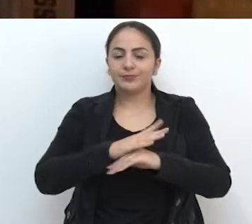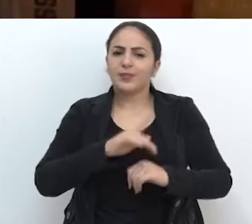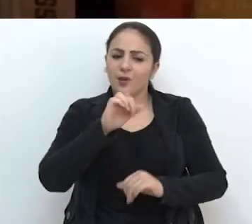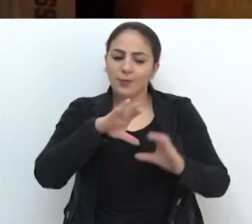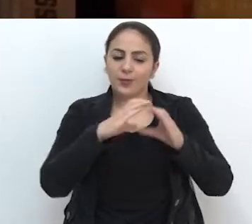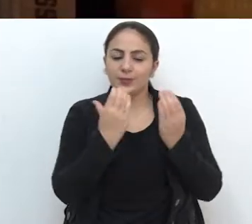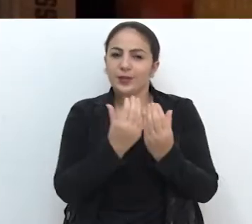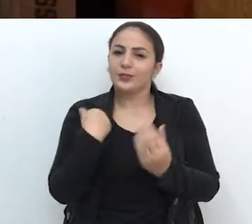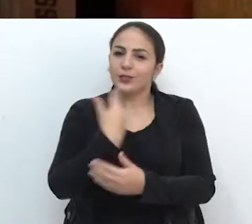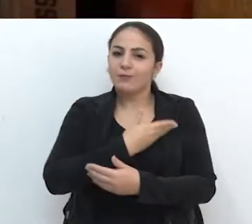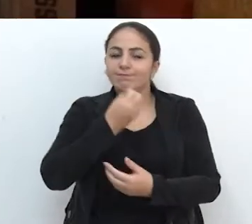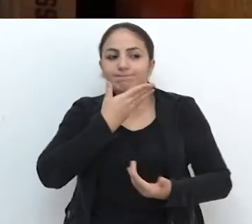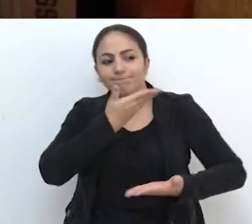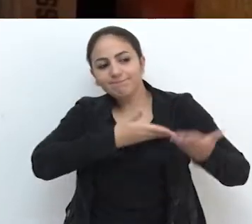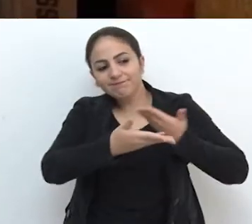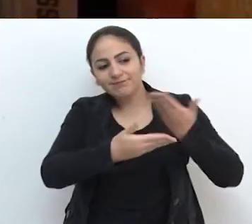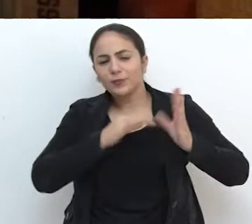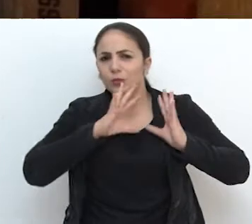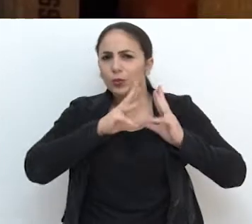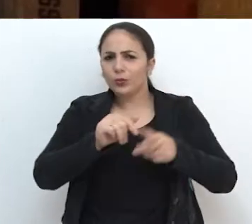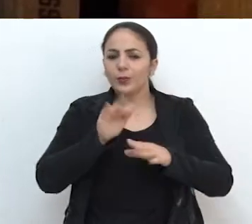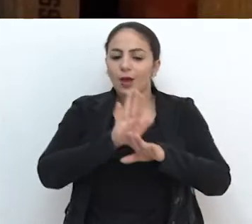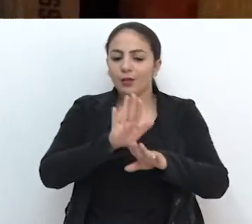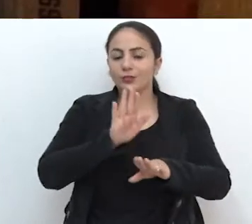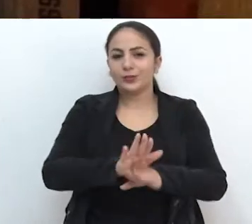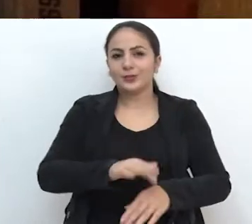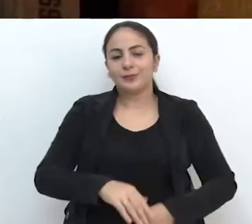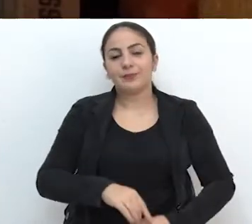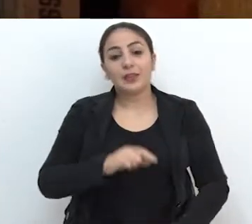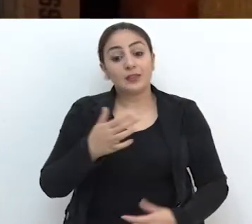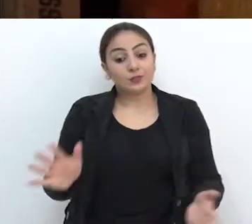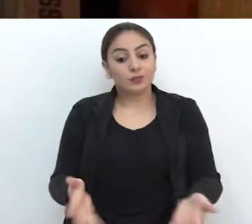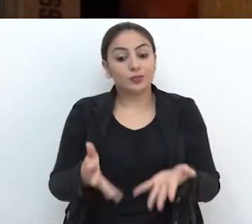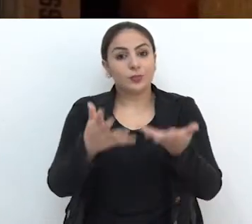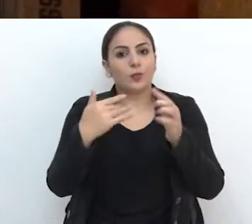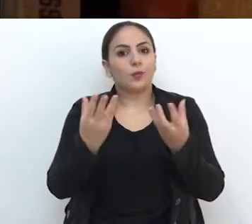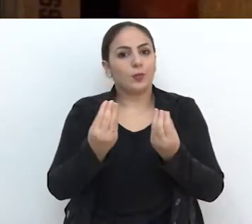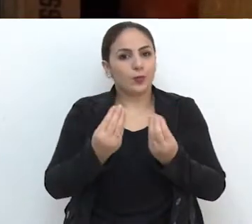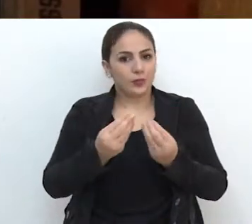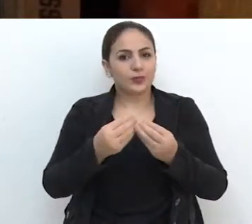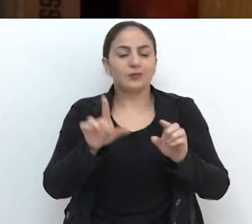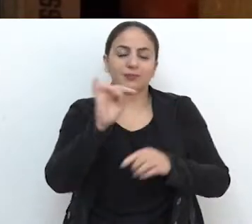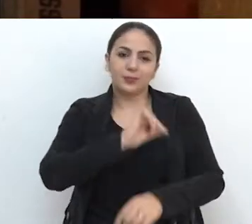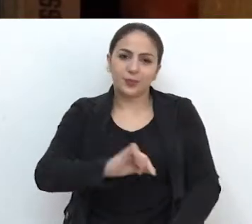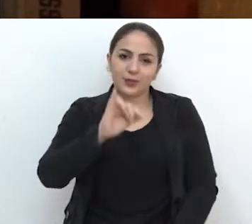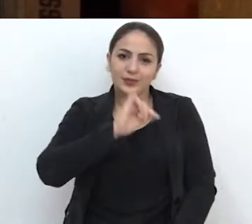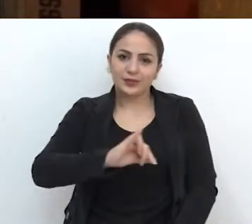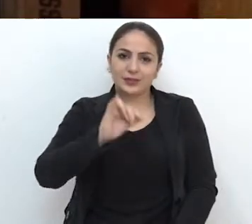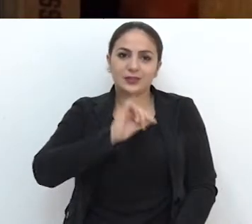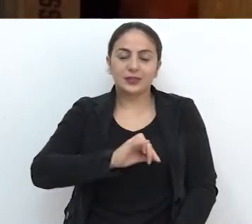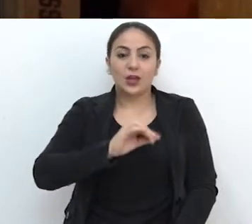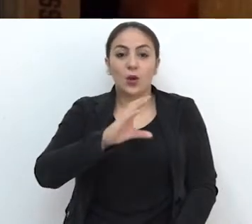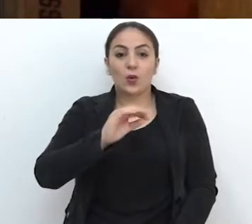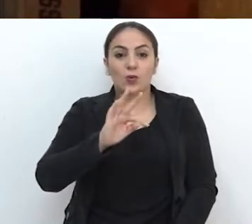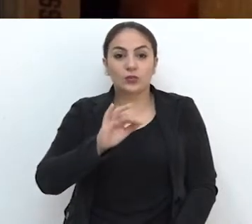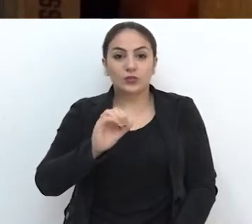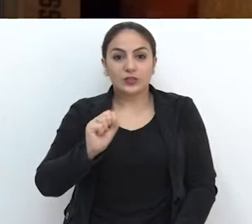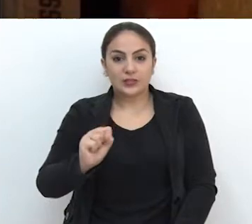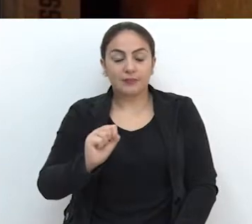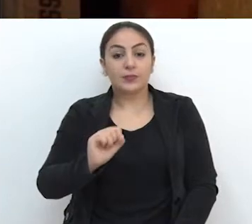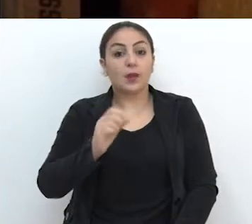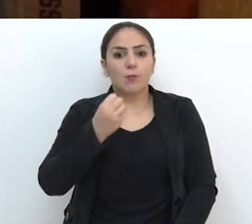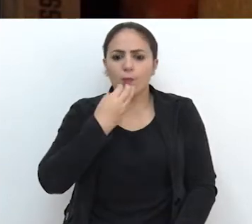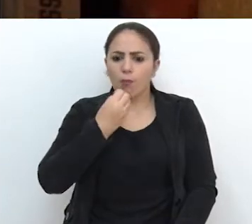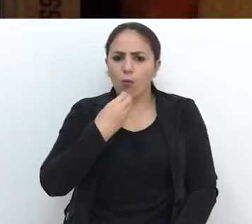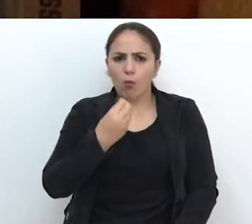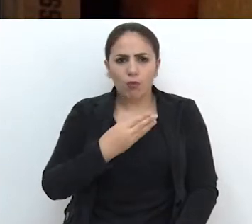uma comunidade, a gente se dá muito bem todo mundo aqui, todo mundo se ajuda, se estimula bastante, isso é muito importante, os coaches